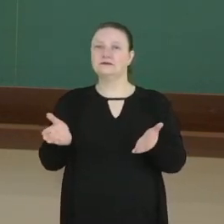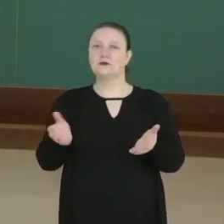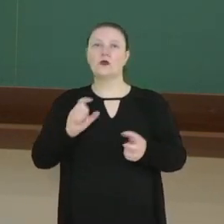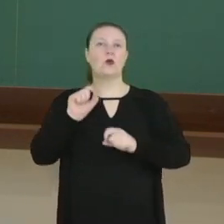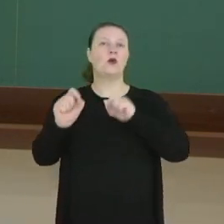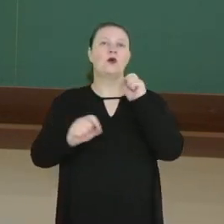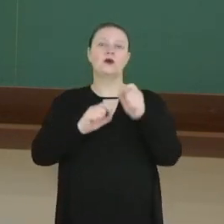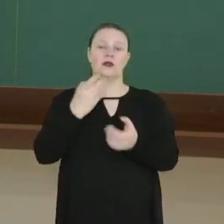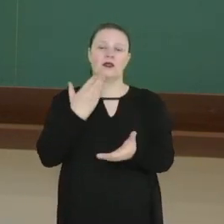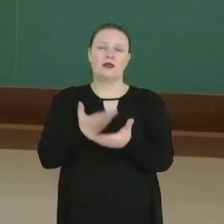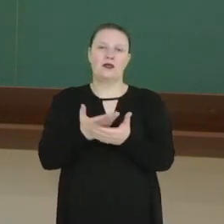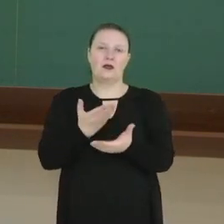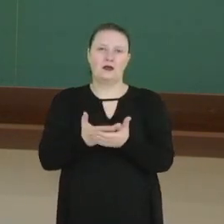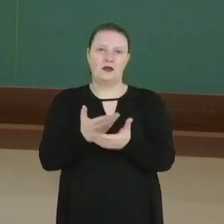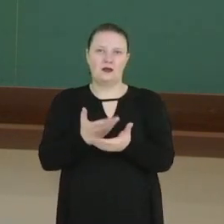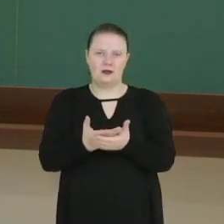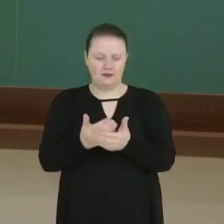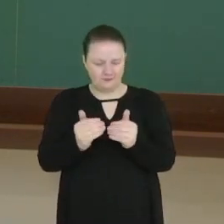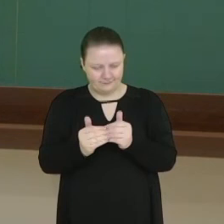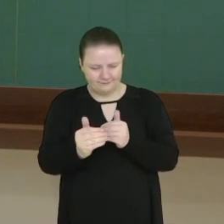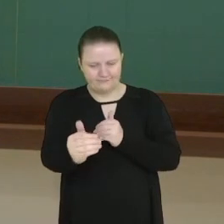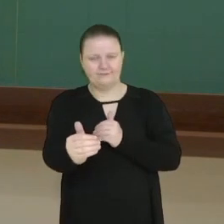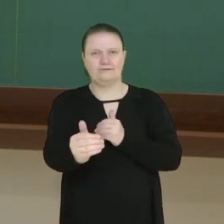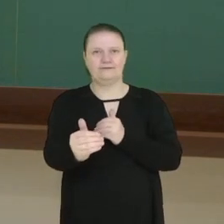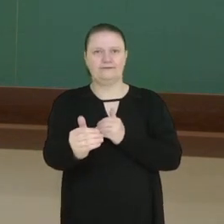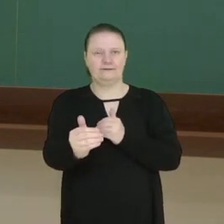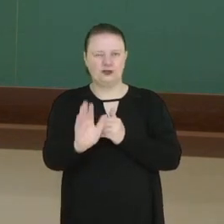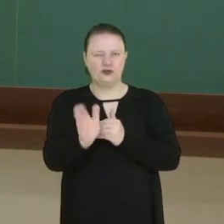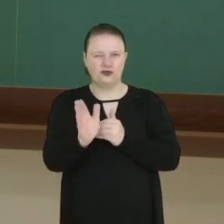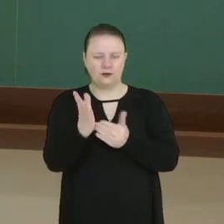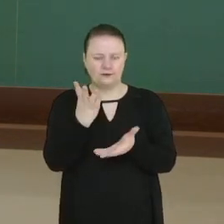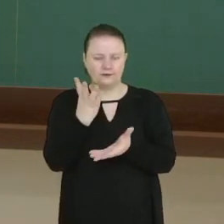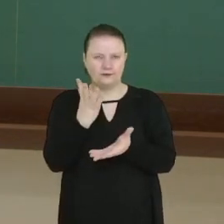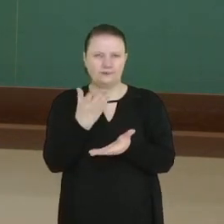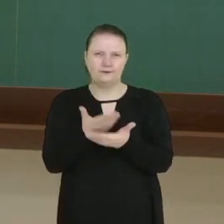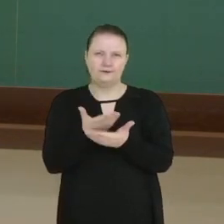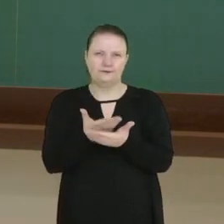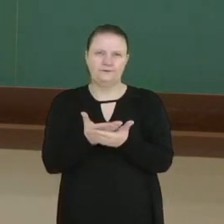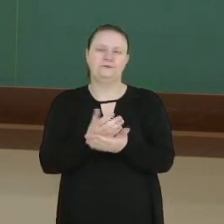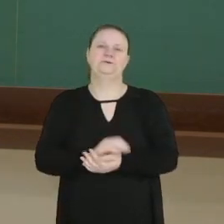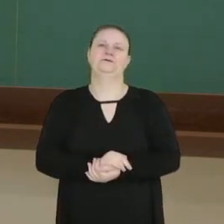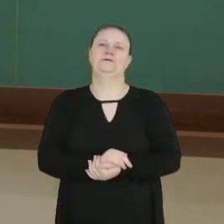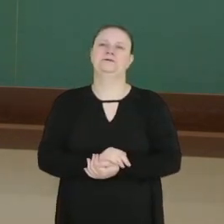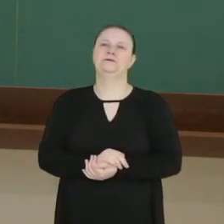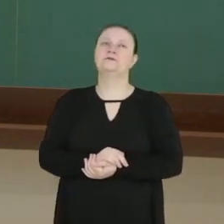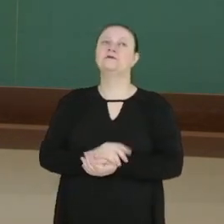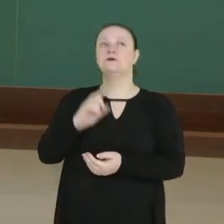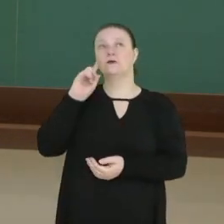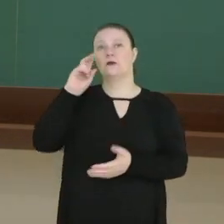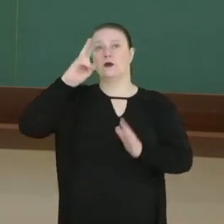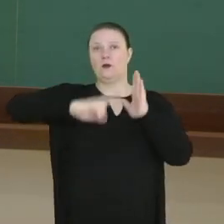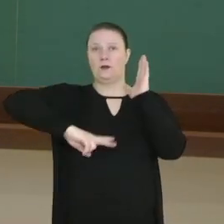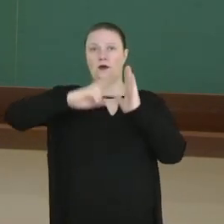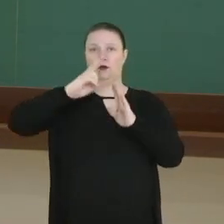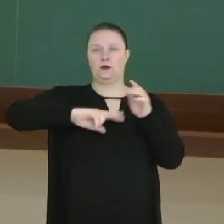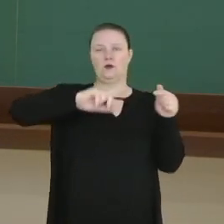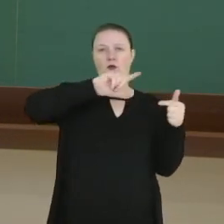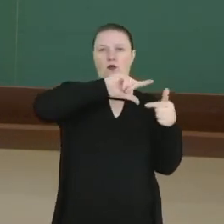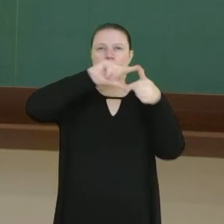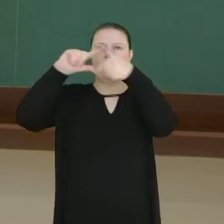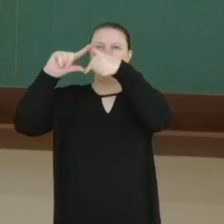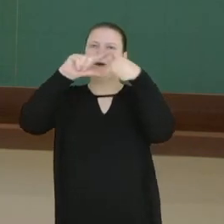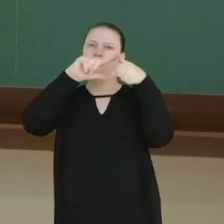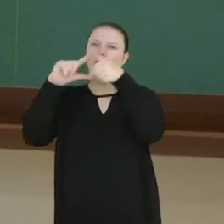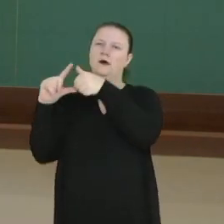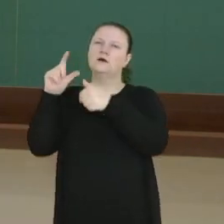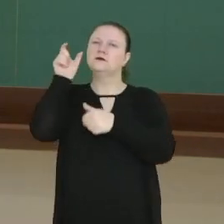nós trabalhamos então ao longo desta aula. Olha lá. Então, nós fizemos a leitura de uma tirinha interessante, né, falando assim